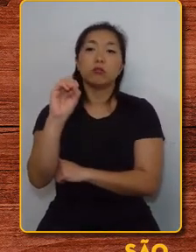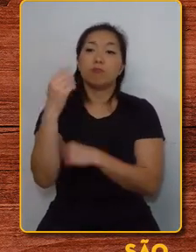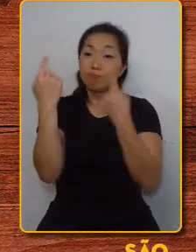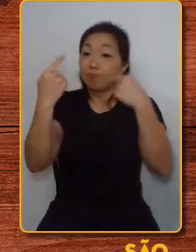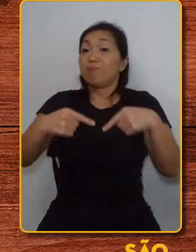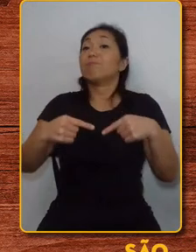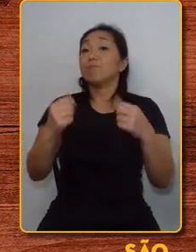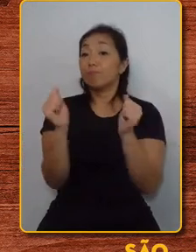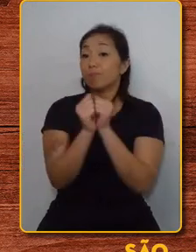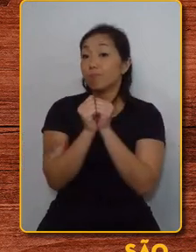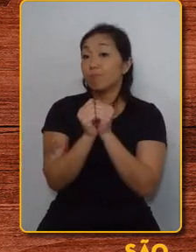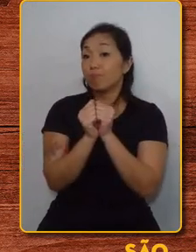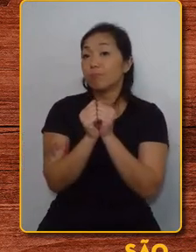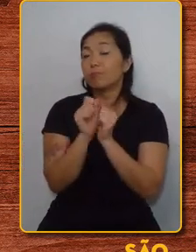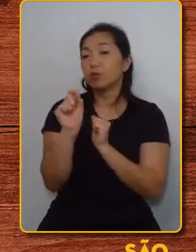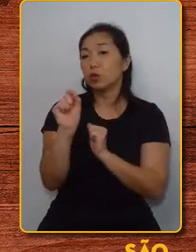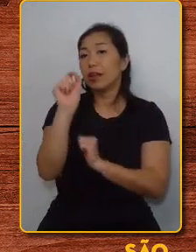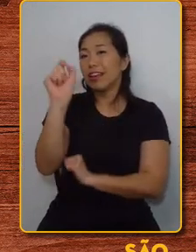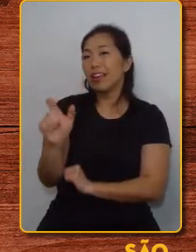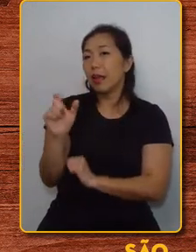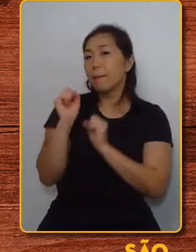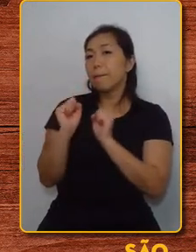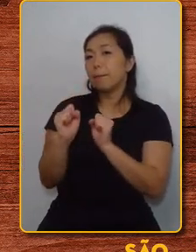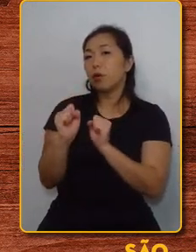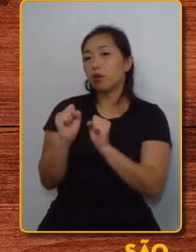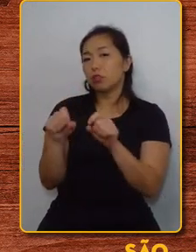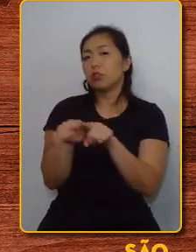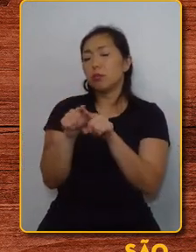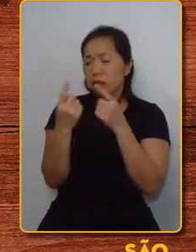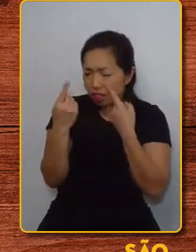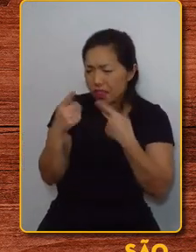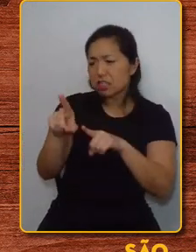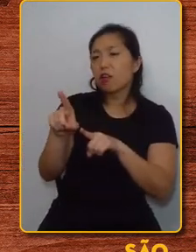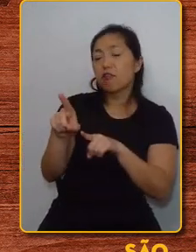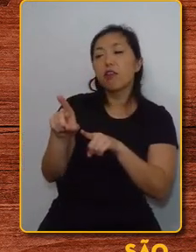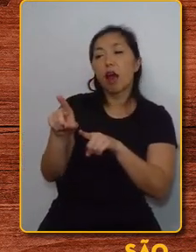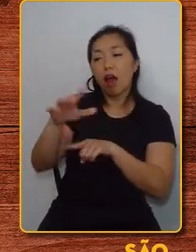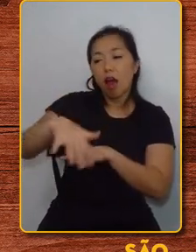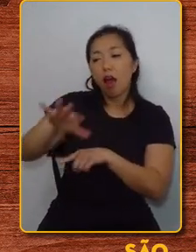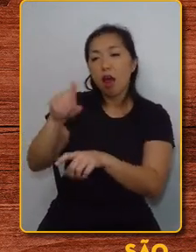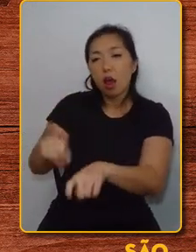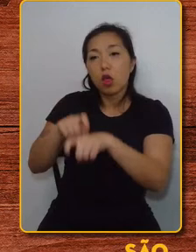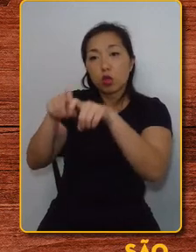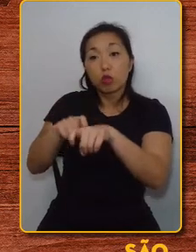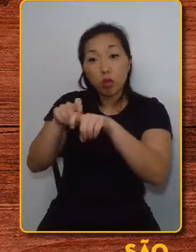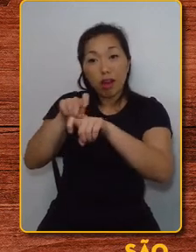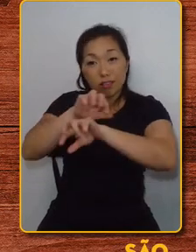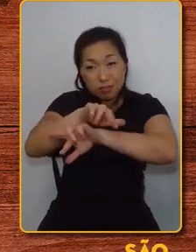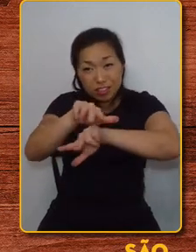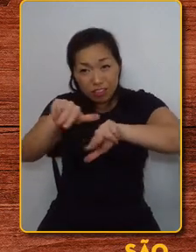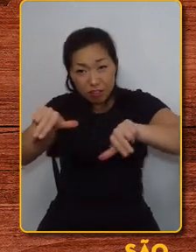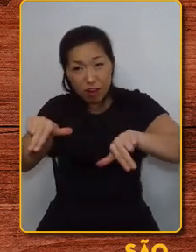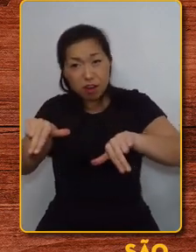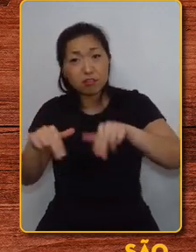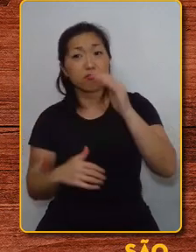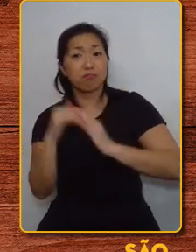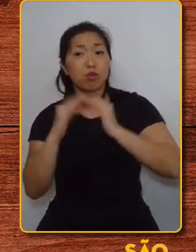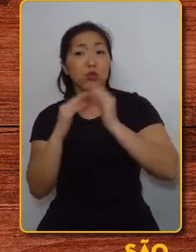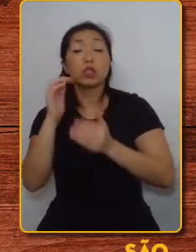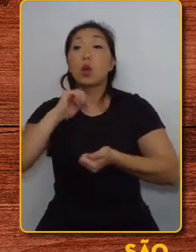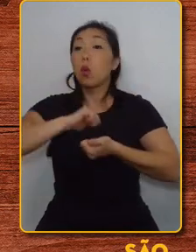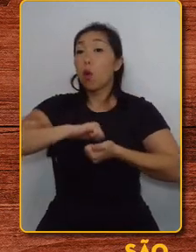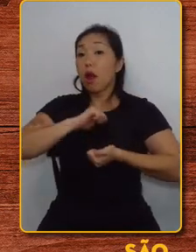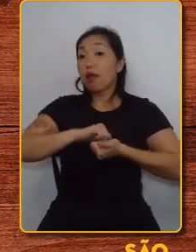quem pode, inclusive, desafiar o próprio agro a ser mais diverso, a produzir com qualidade, a